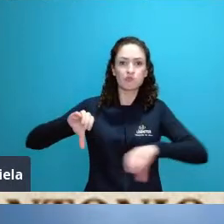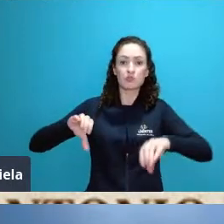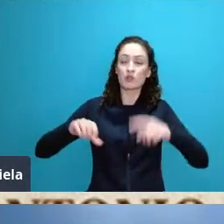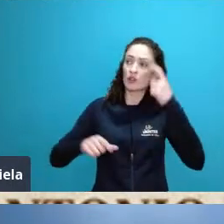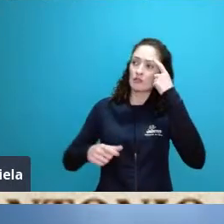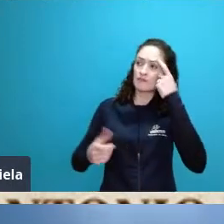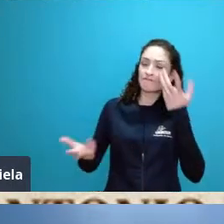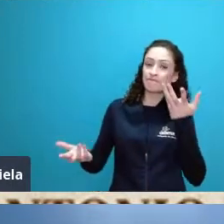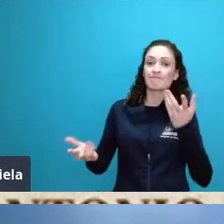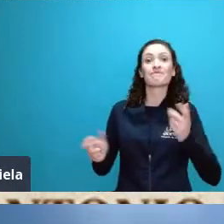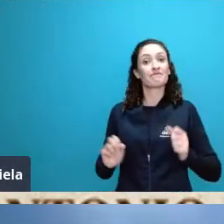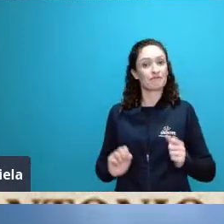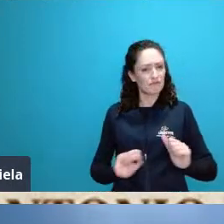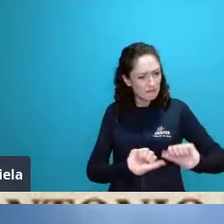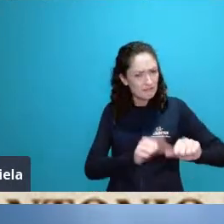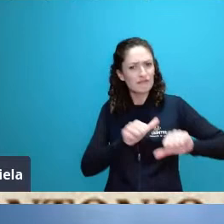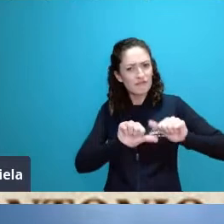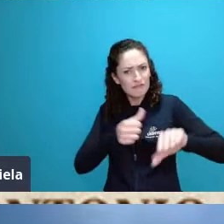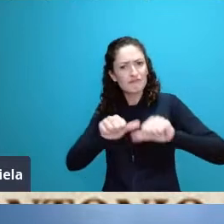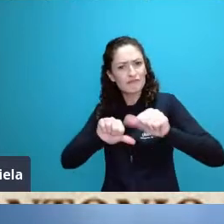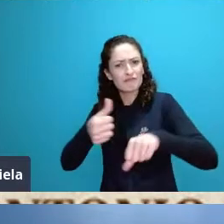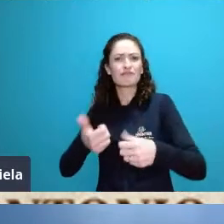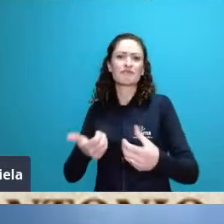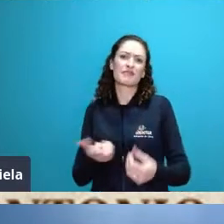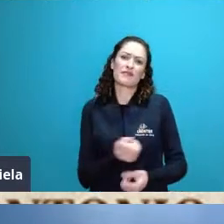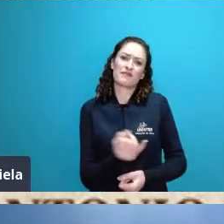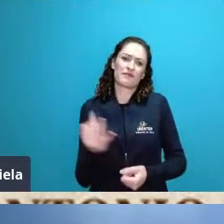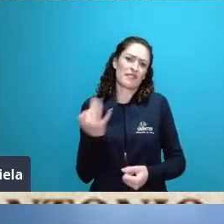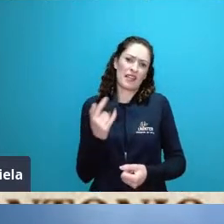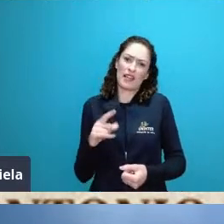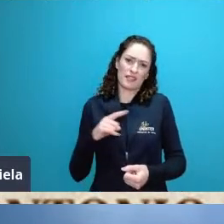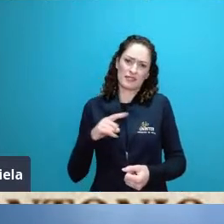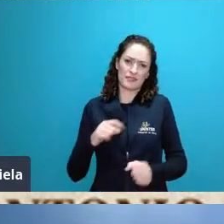contar exemplos de entorno aqui